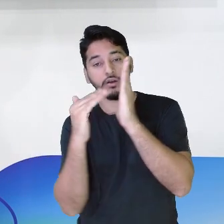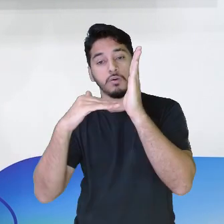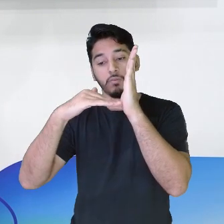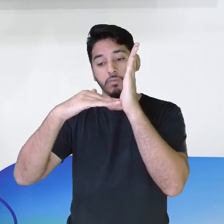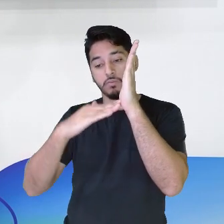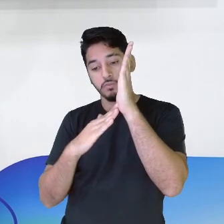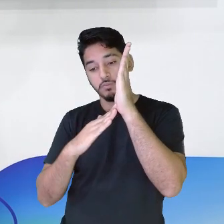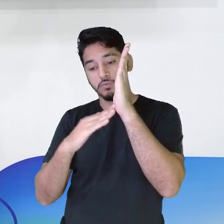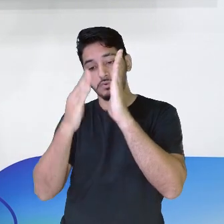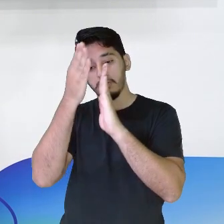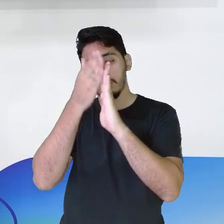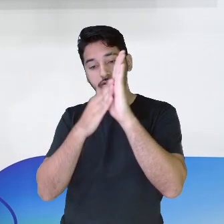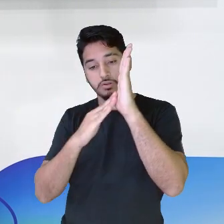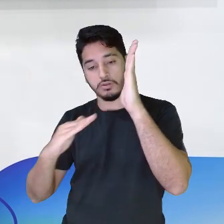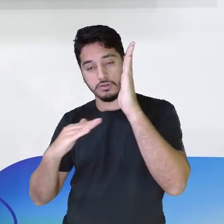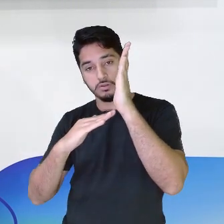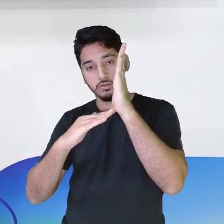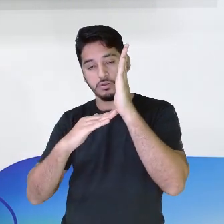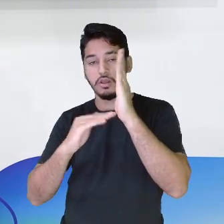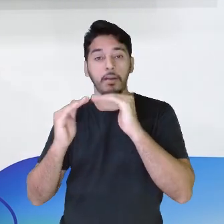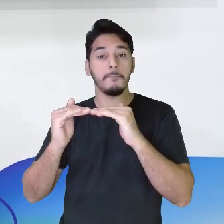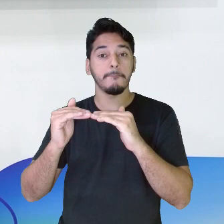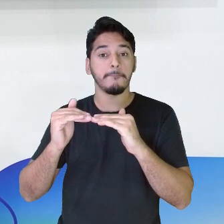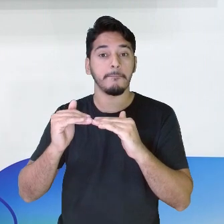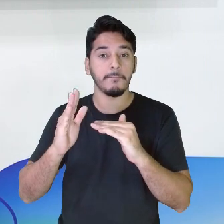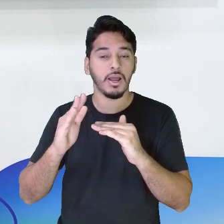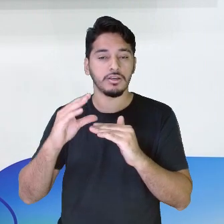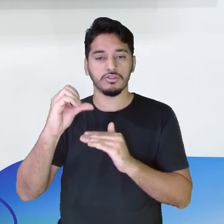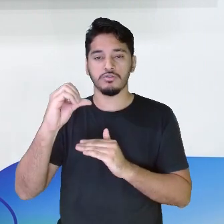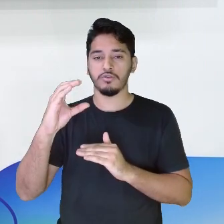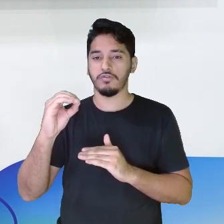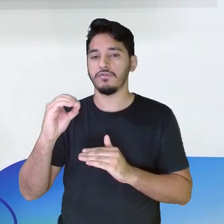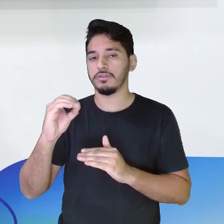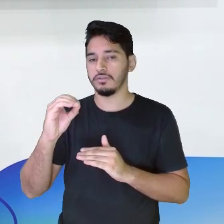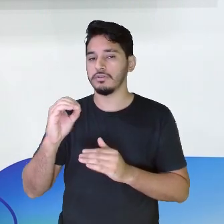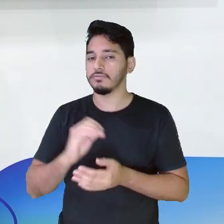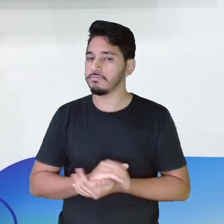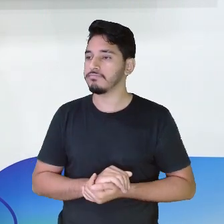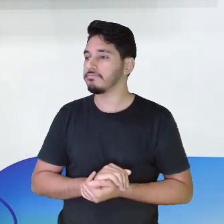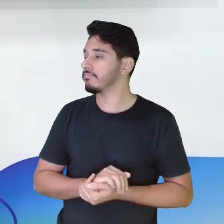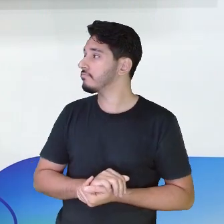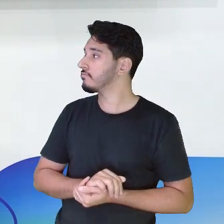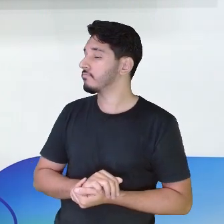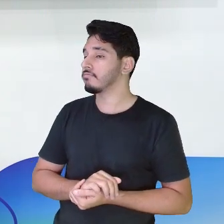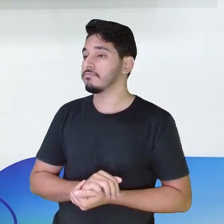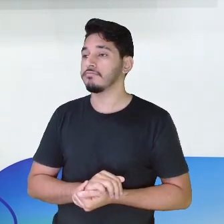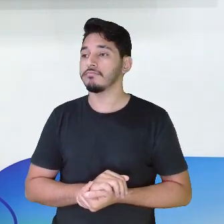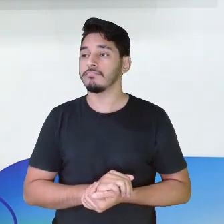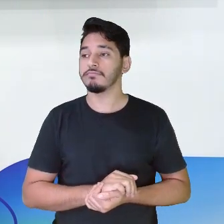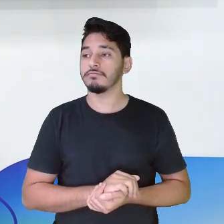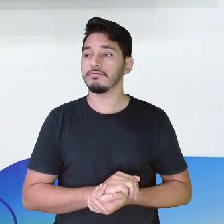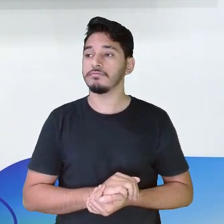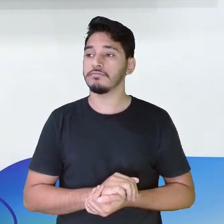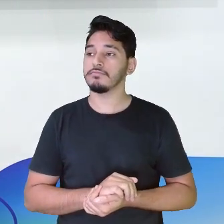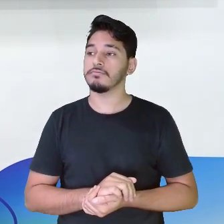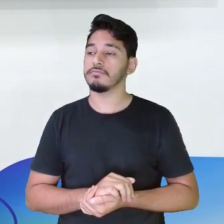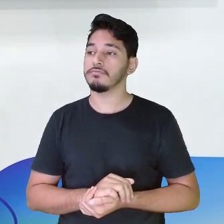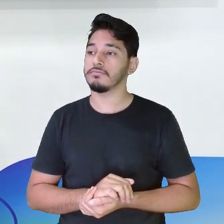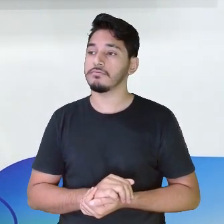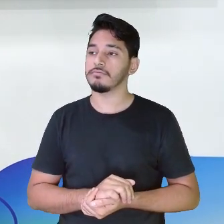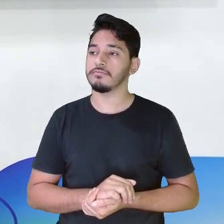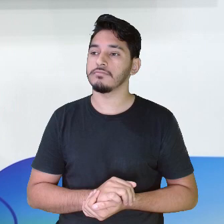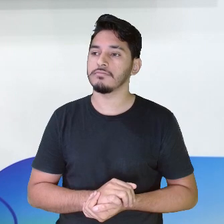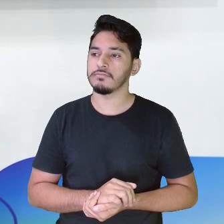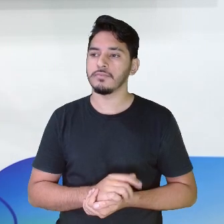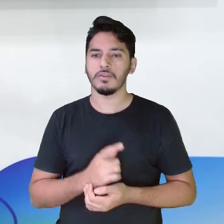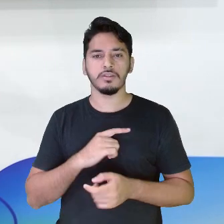ângulo maior que 90 graus. Tranquilo? Beleza? Vamos continuar. Aqui eu